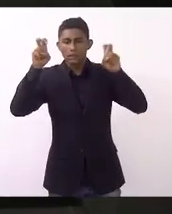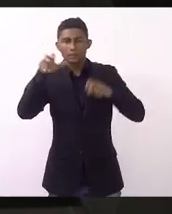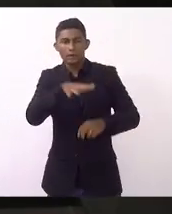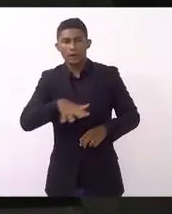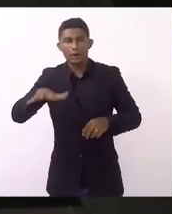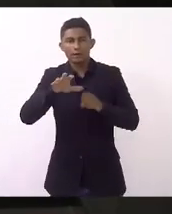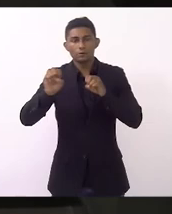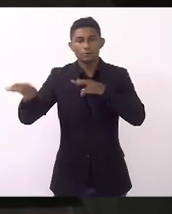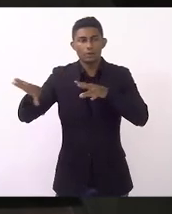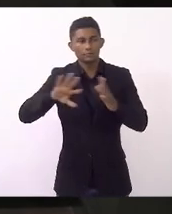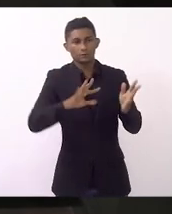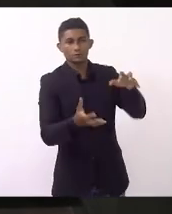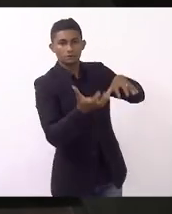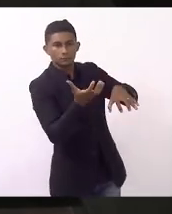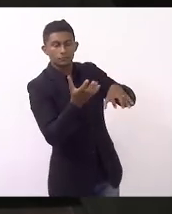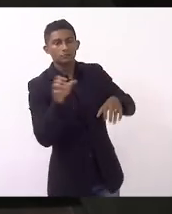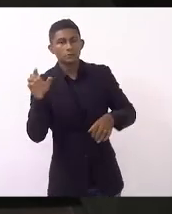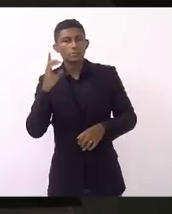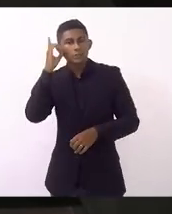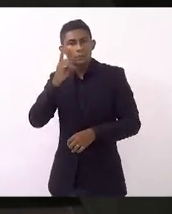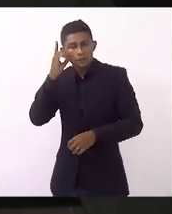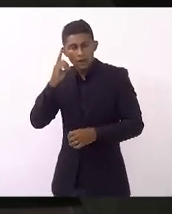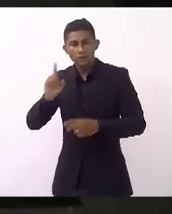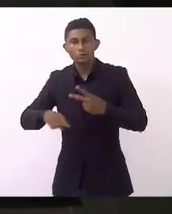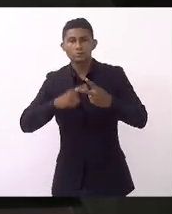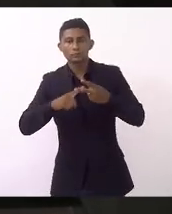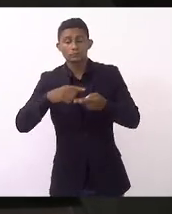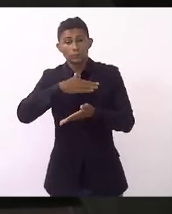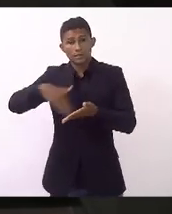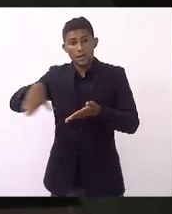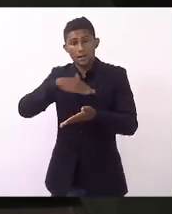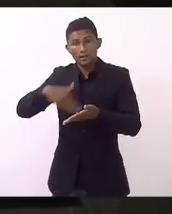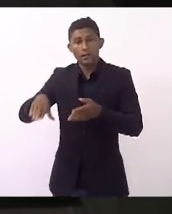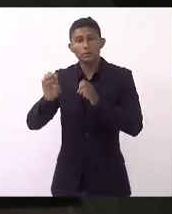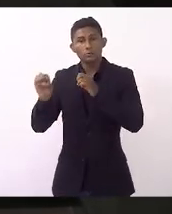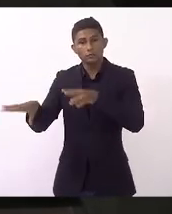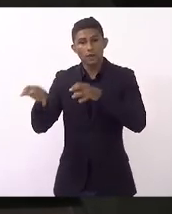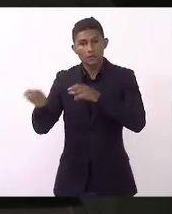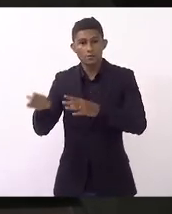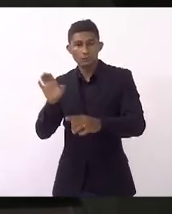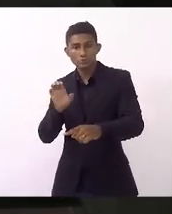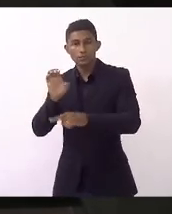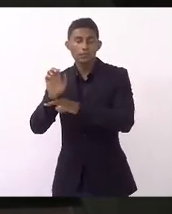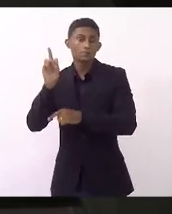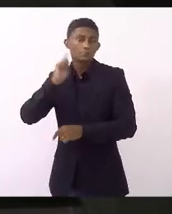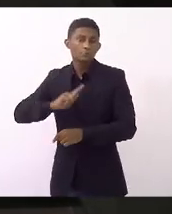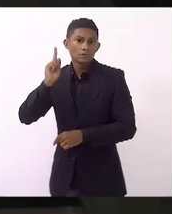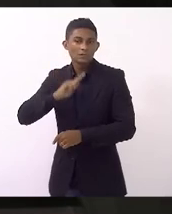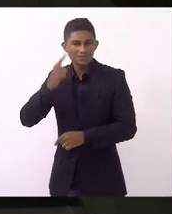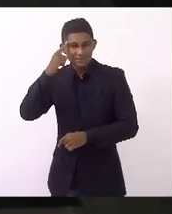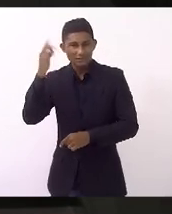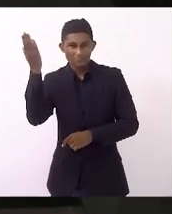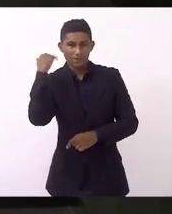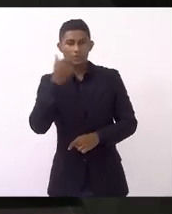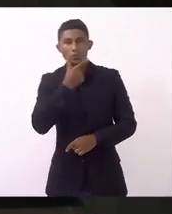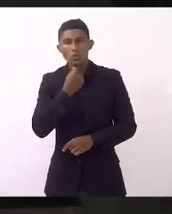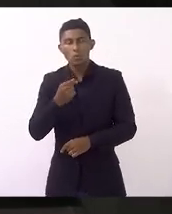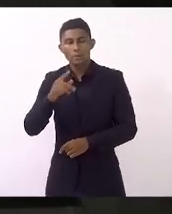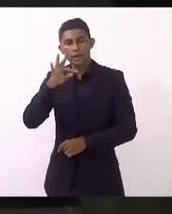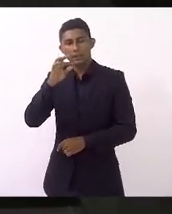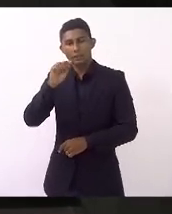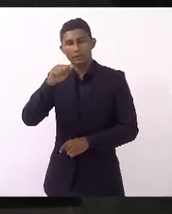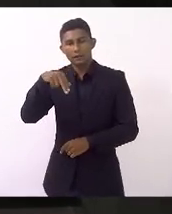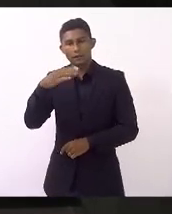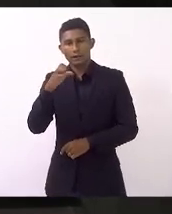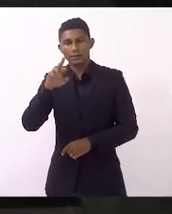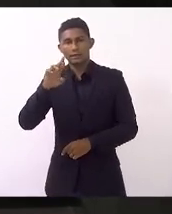Nacional. Foi deputado constituinte, foi secretário de Educação do Estado de Minas Gerais no governo de Tancredo Neves. Foi o primeiro